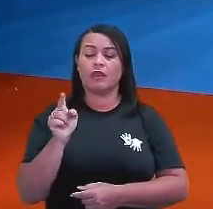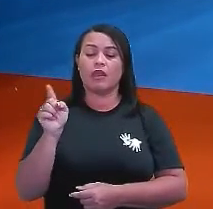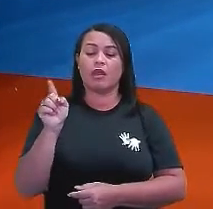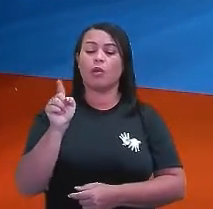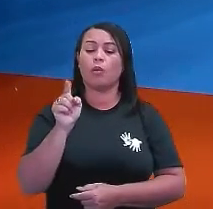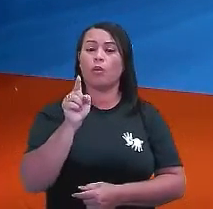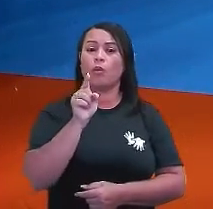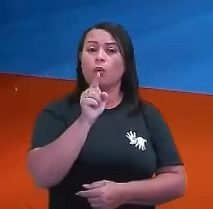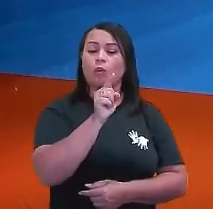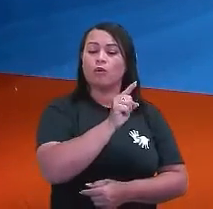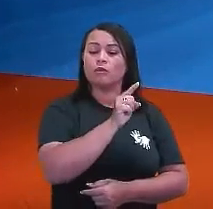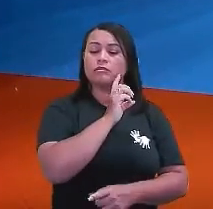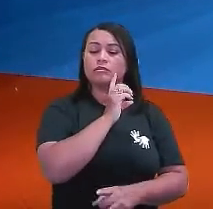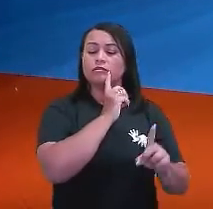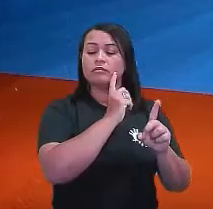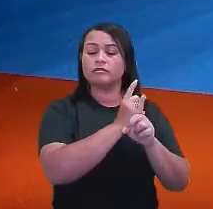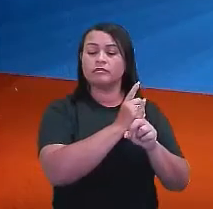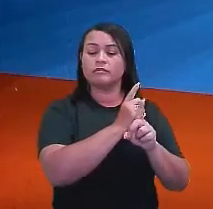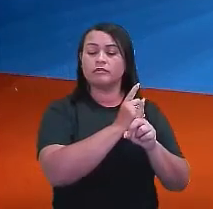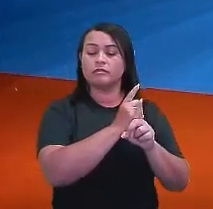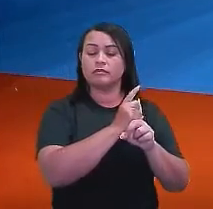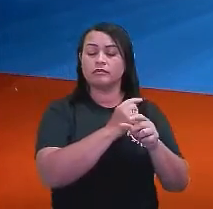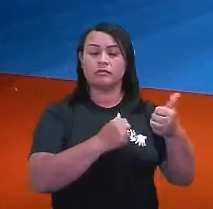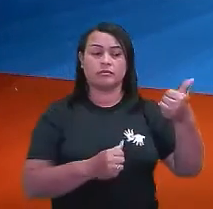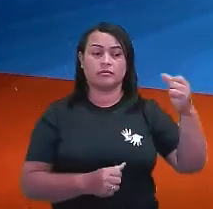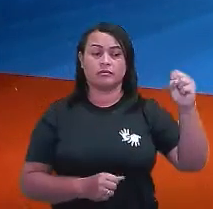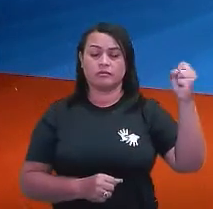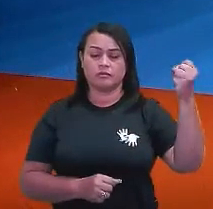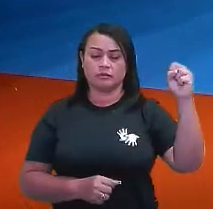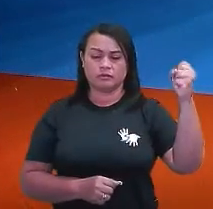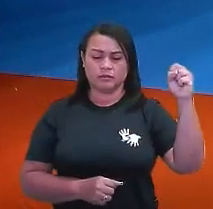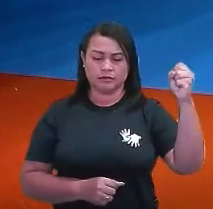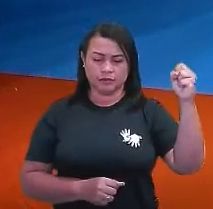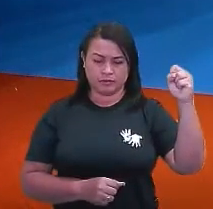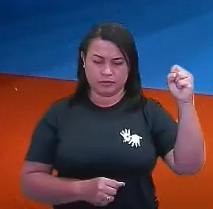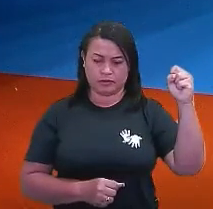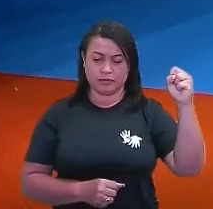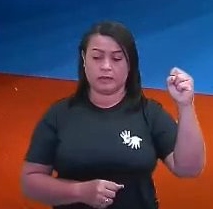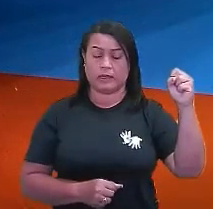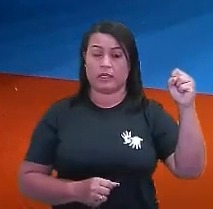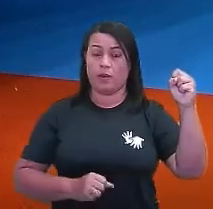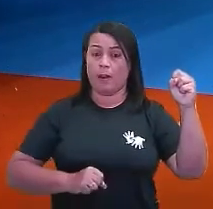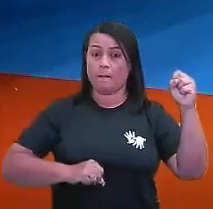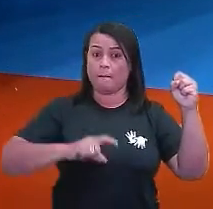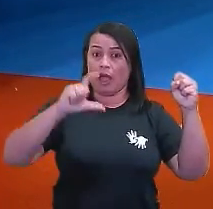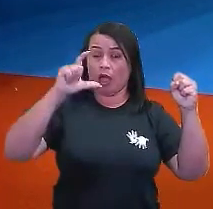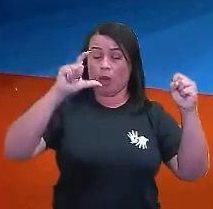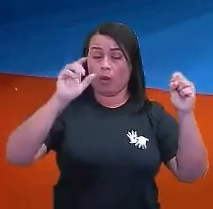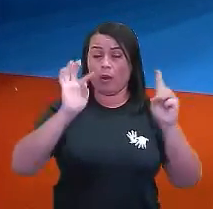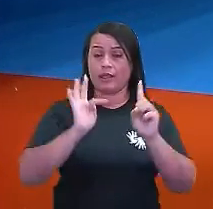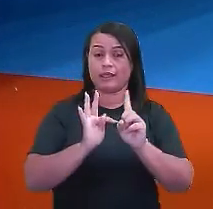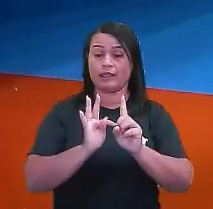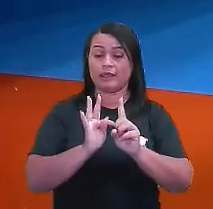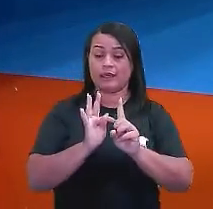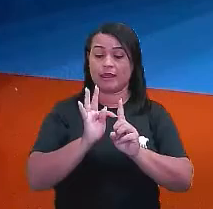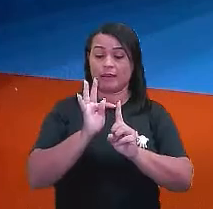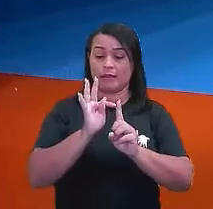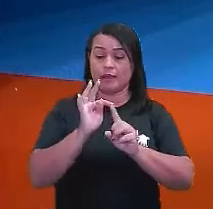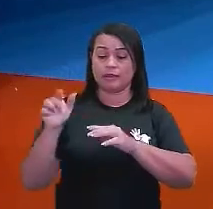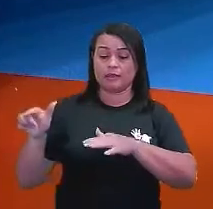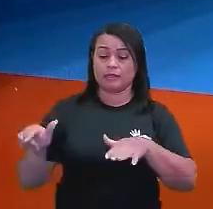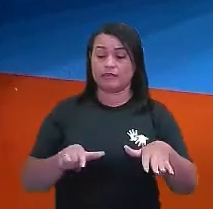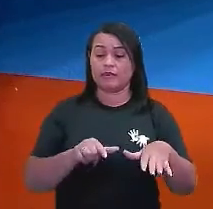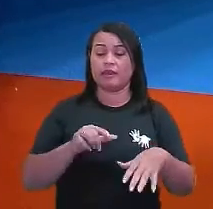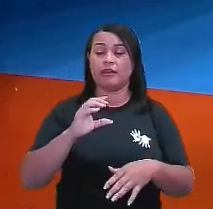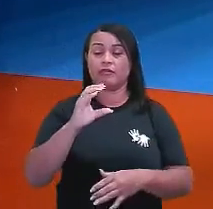dedinho. E qual foi? Bateu no 18. Então, a maior temperatura registrada na semana foi